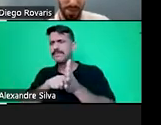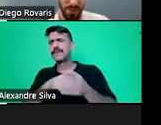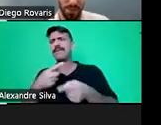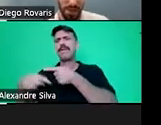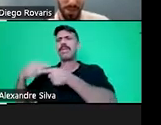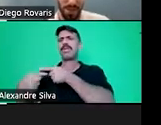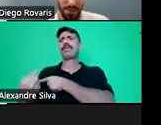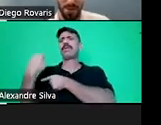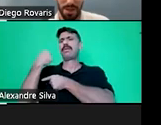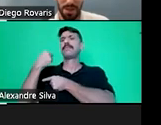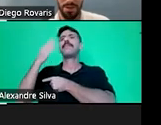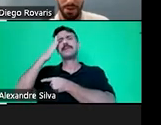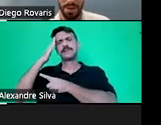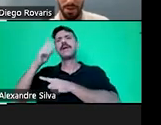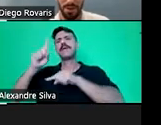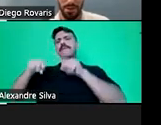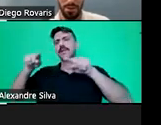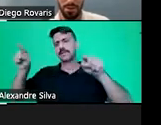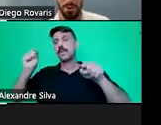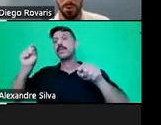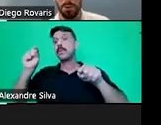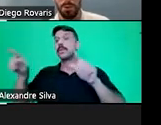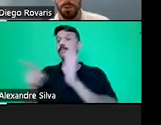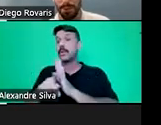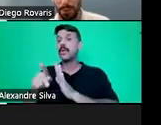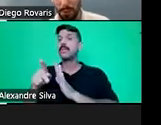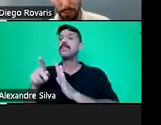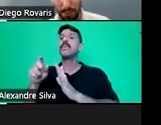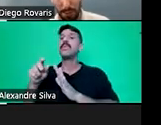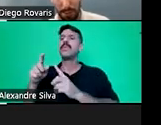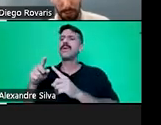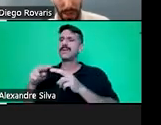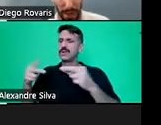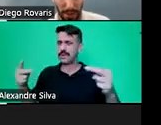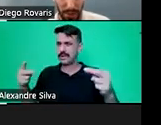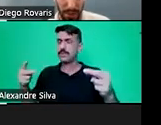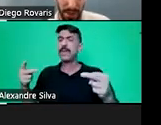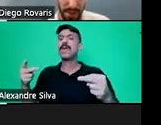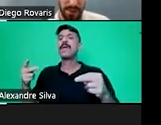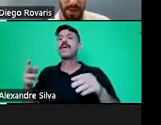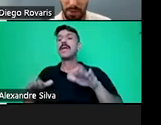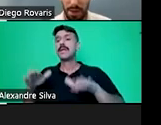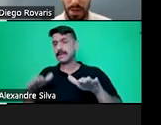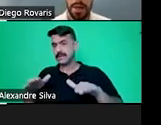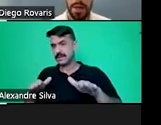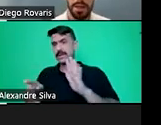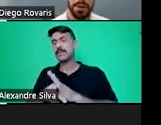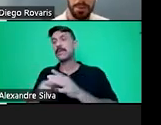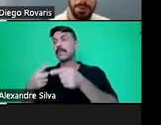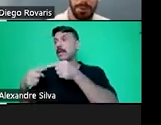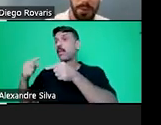porque a gente sabe que as variantes genéticas têm frequências diferentes de acordo com o background